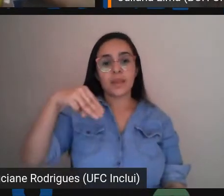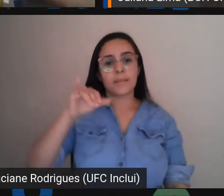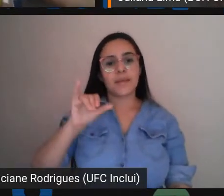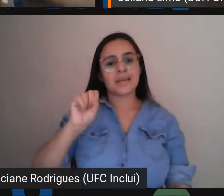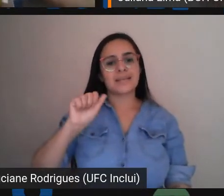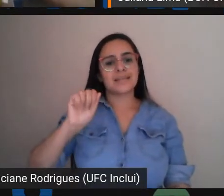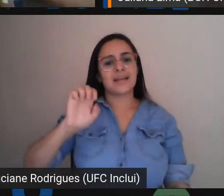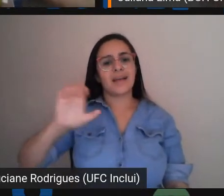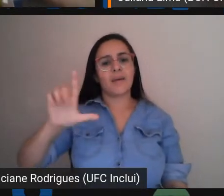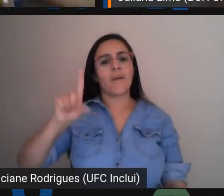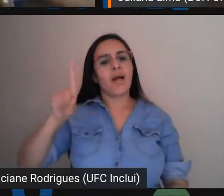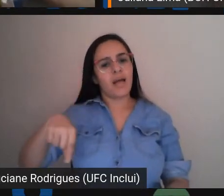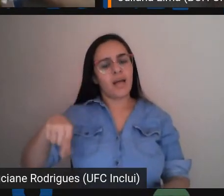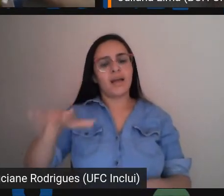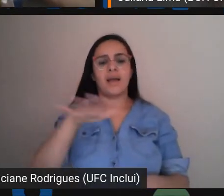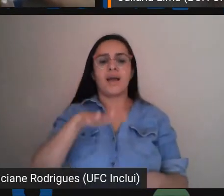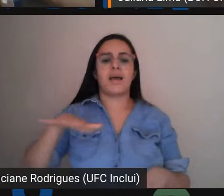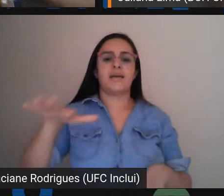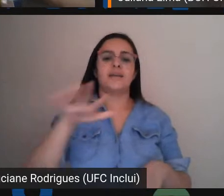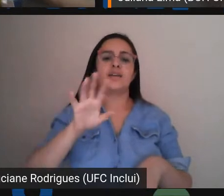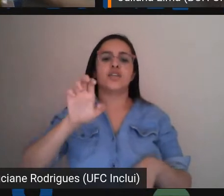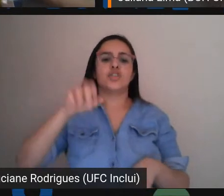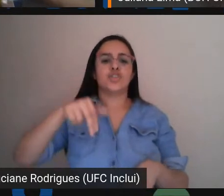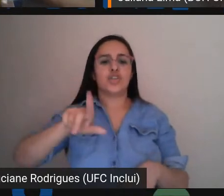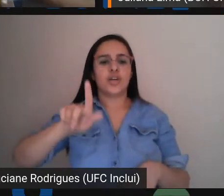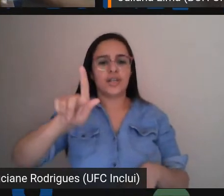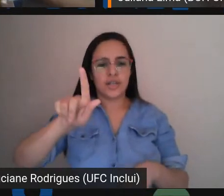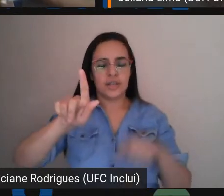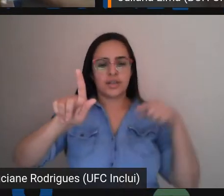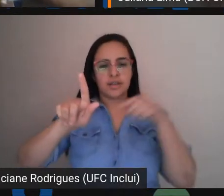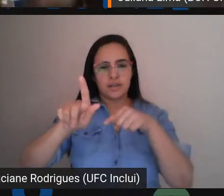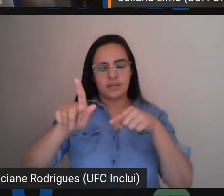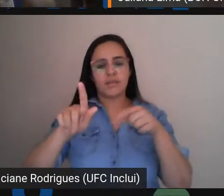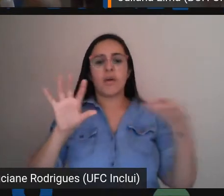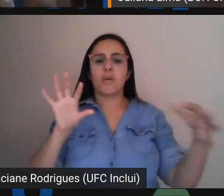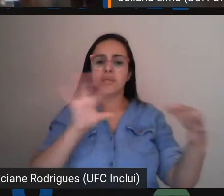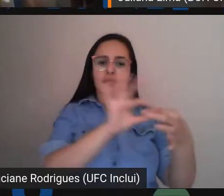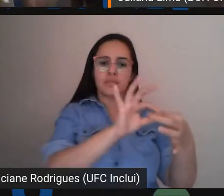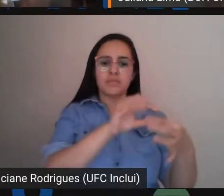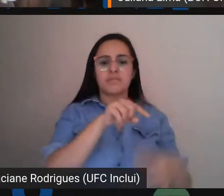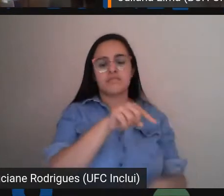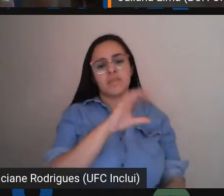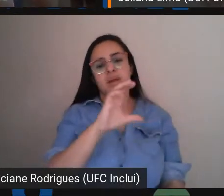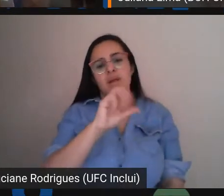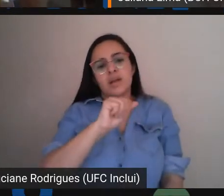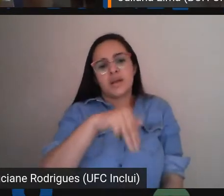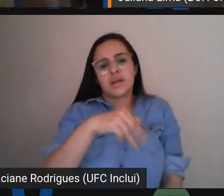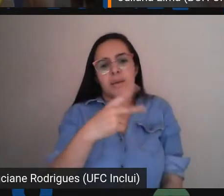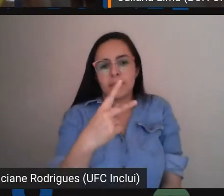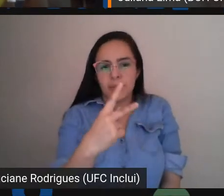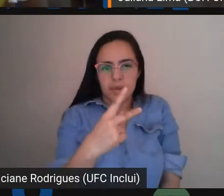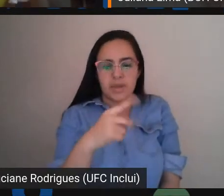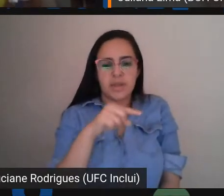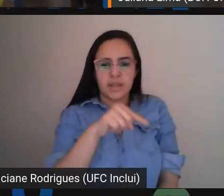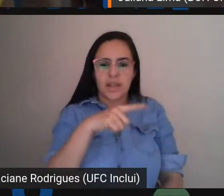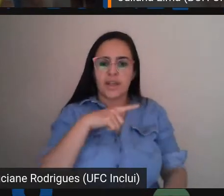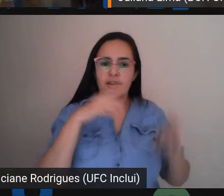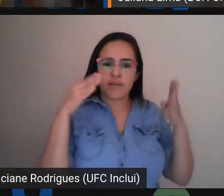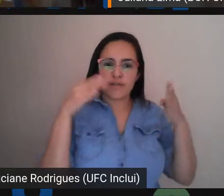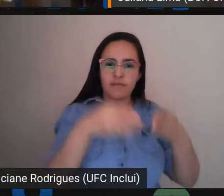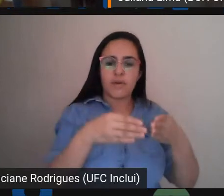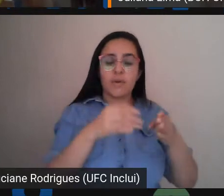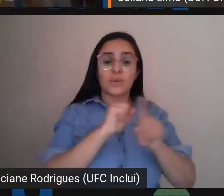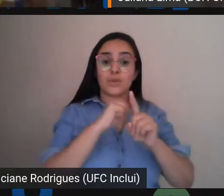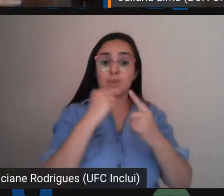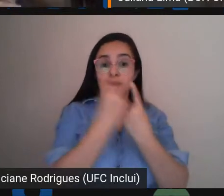Então, acho que a engenharia estaria ali contemplada também, né, apesar de ser, a Campbell, ela ter esse foco social, né, então